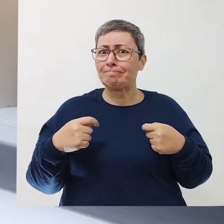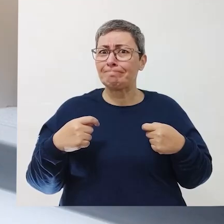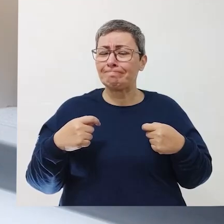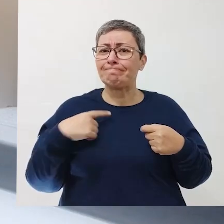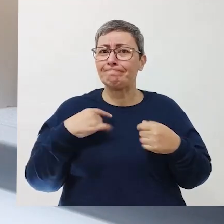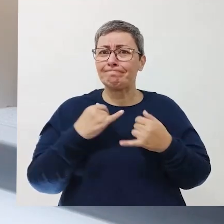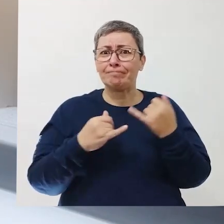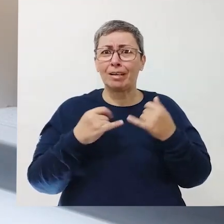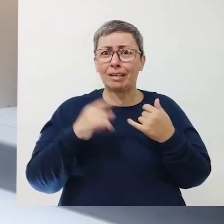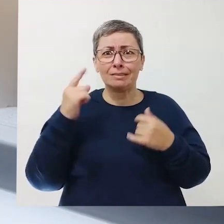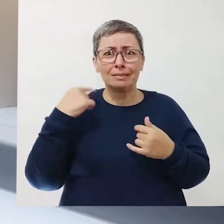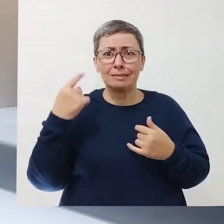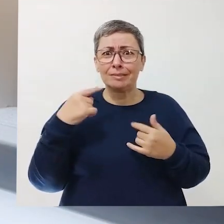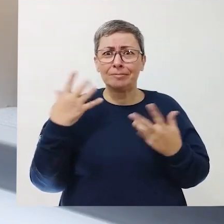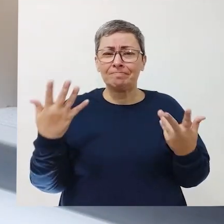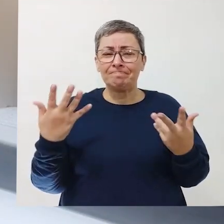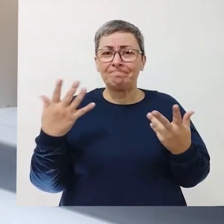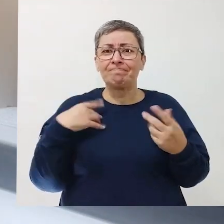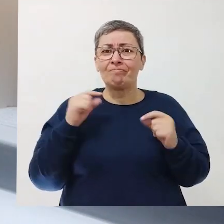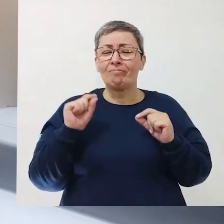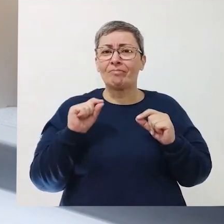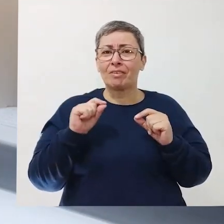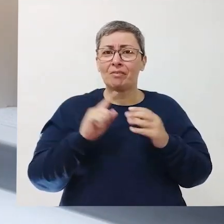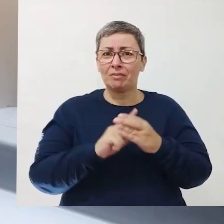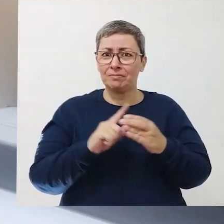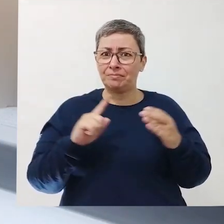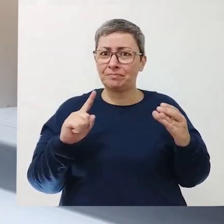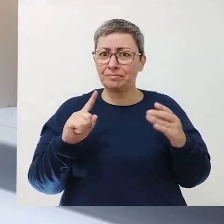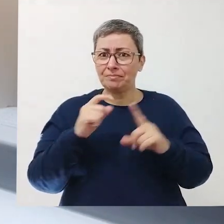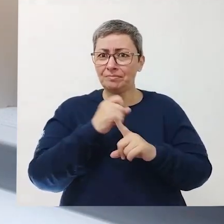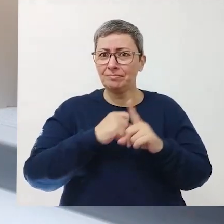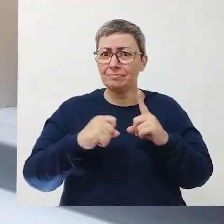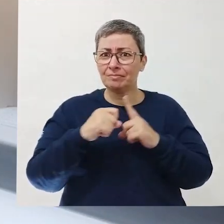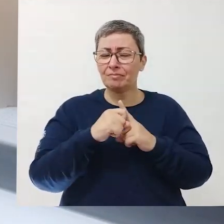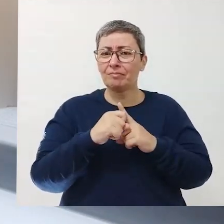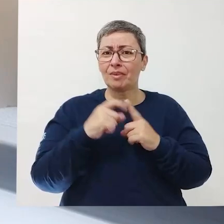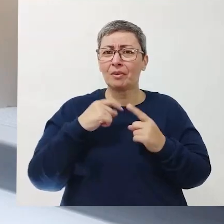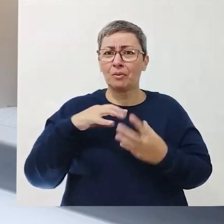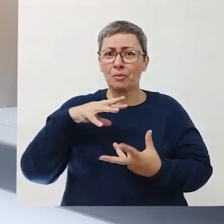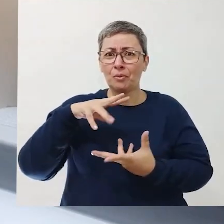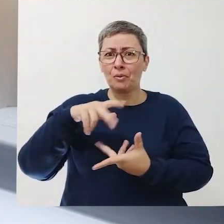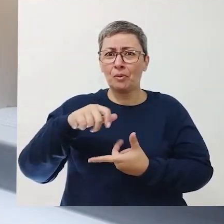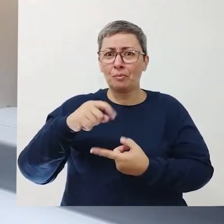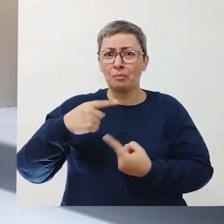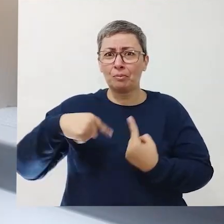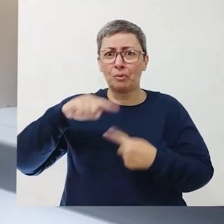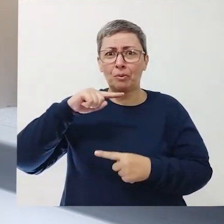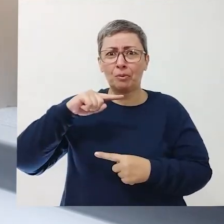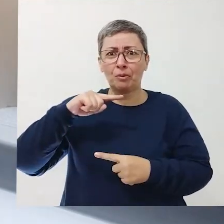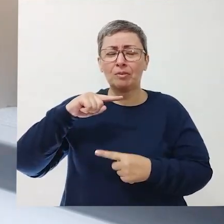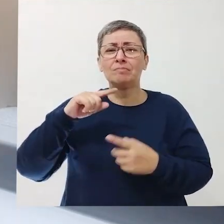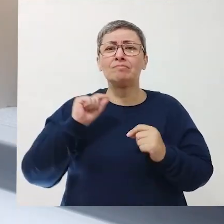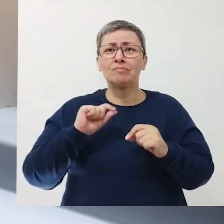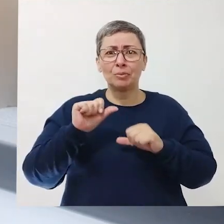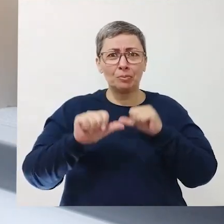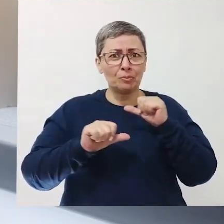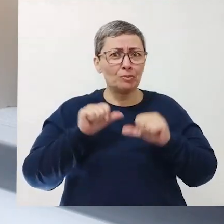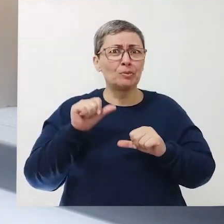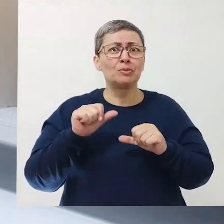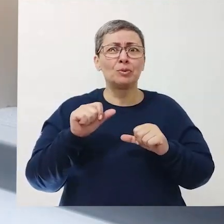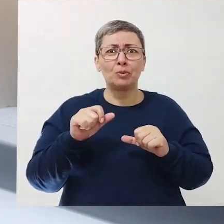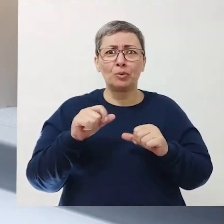Sejam todos e todas muito bem-vindos, muito bem-vindas Eu espero que todos estejam se cuidando, tá bom? Bom, você já